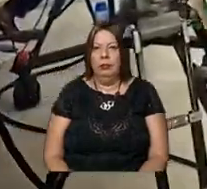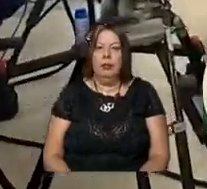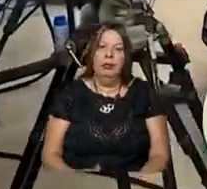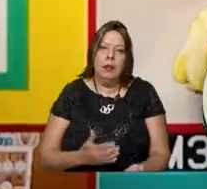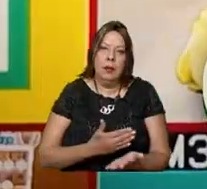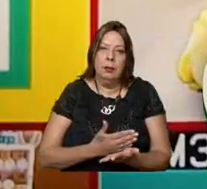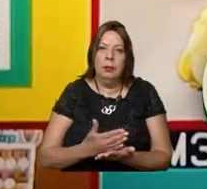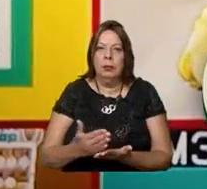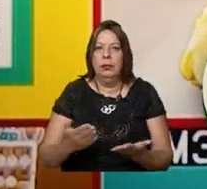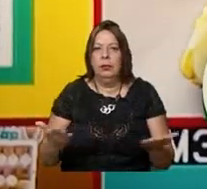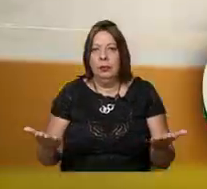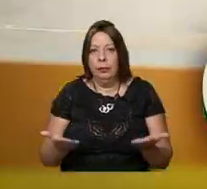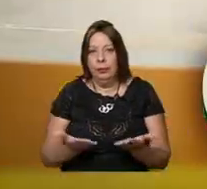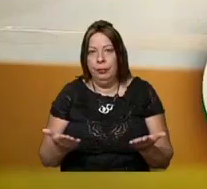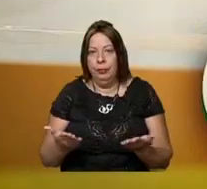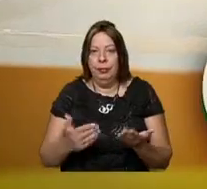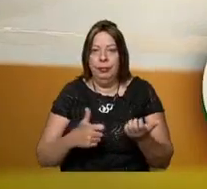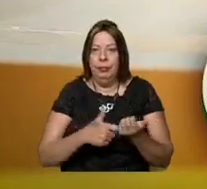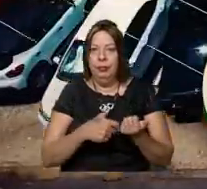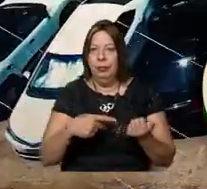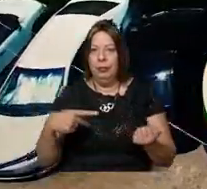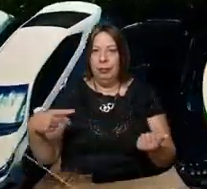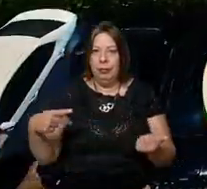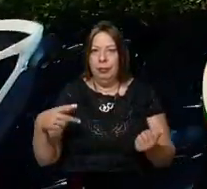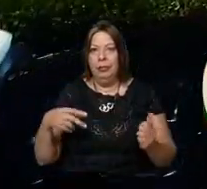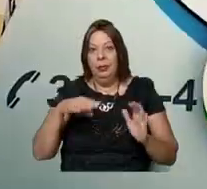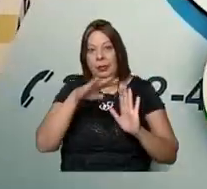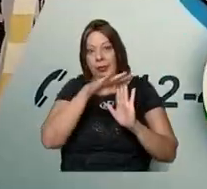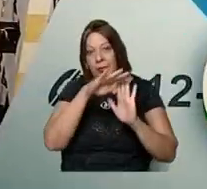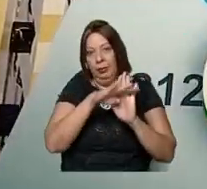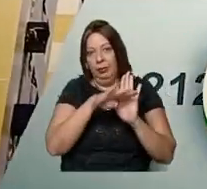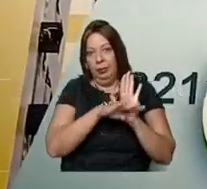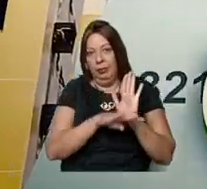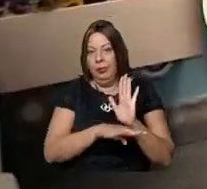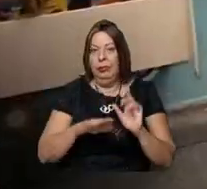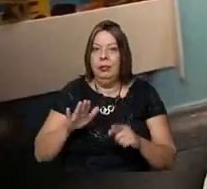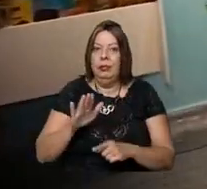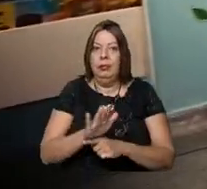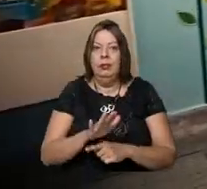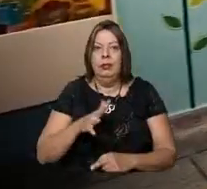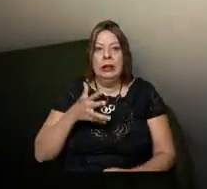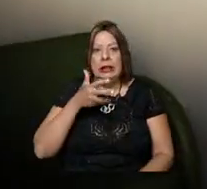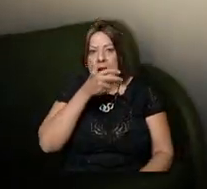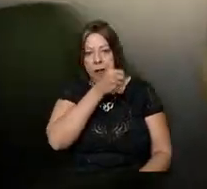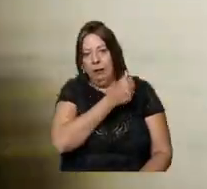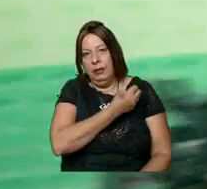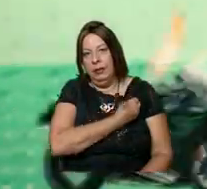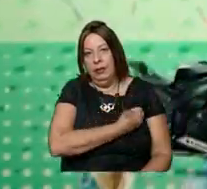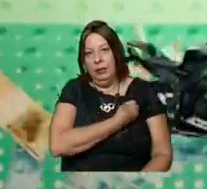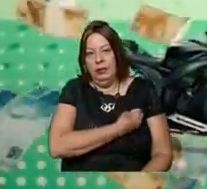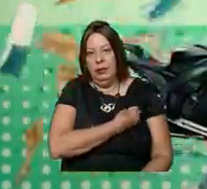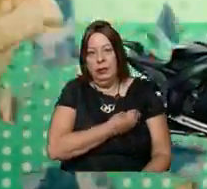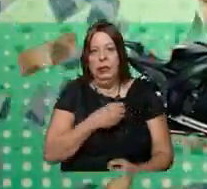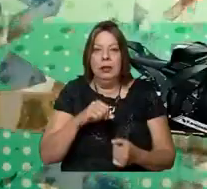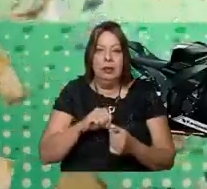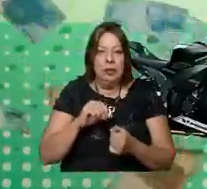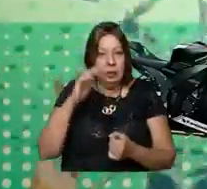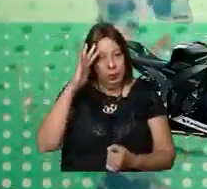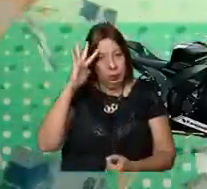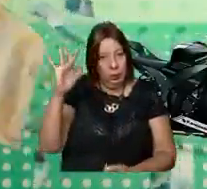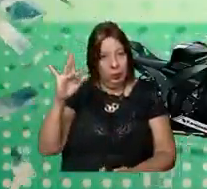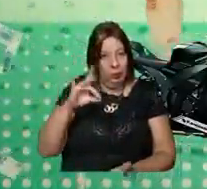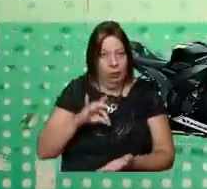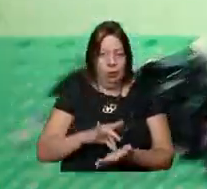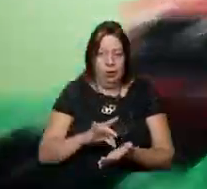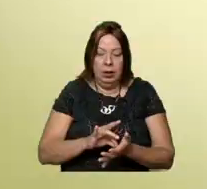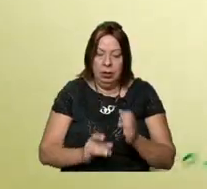Está começando agora o Cajucap, o programa que ajuda a salvar vidas e a realizar